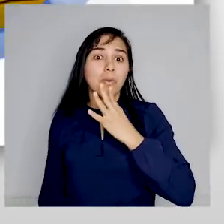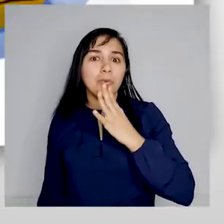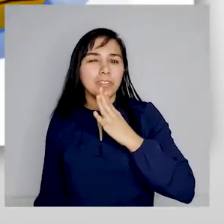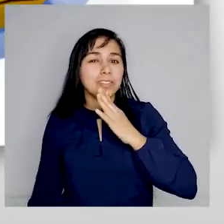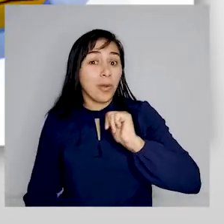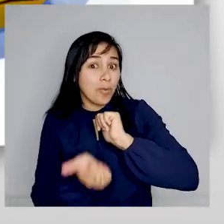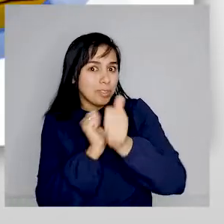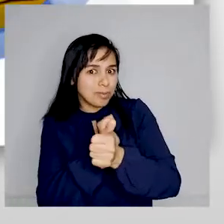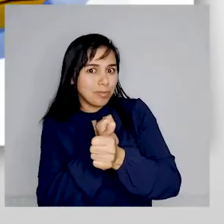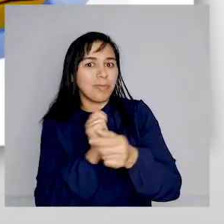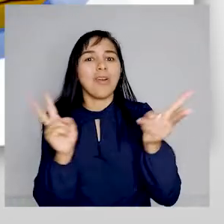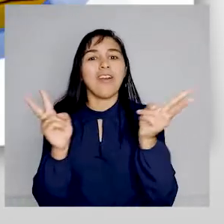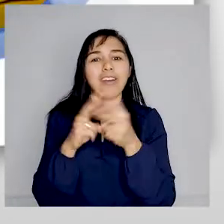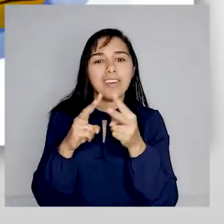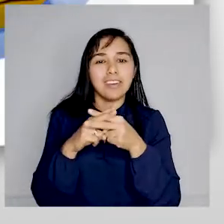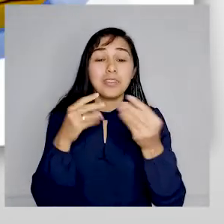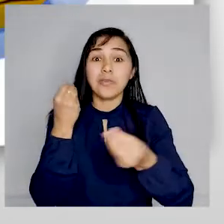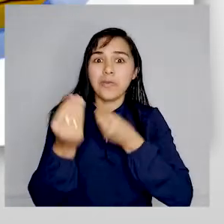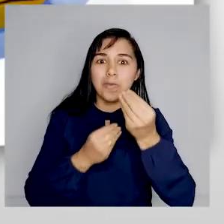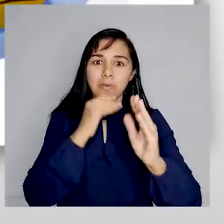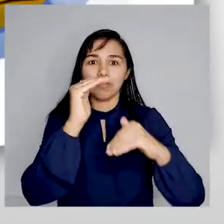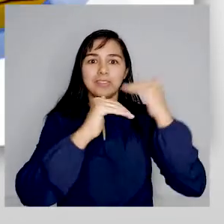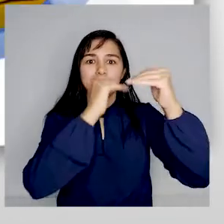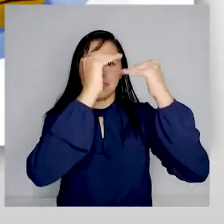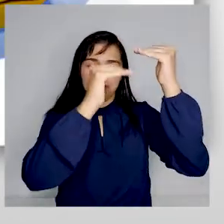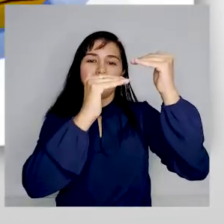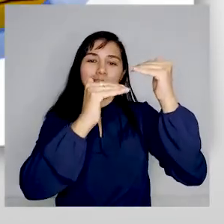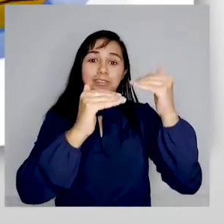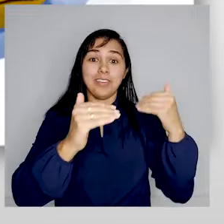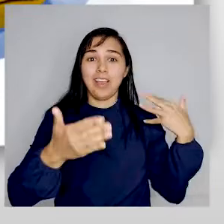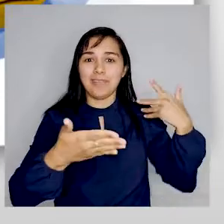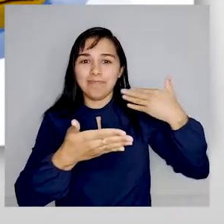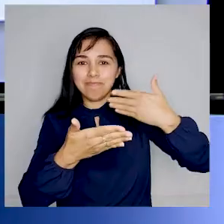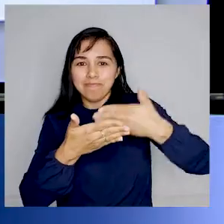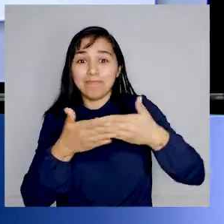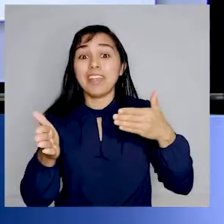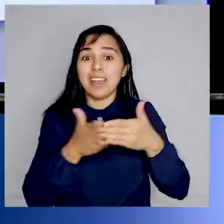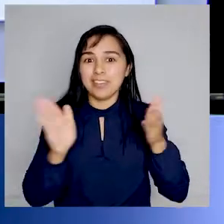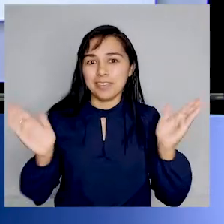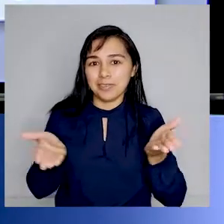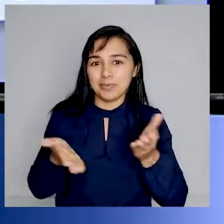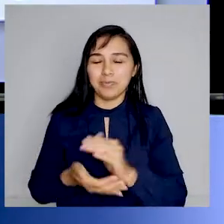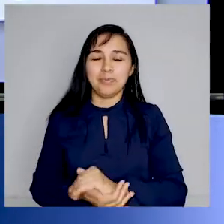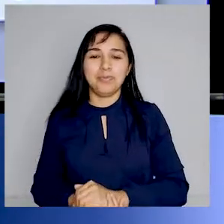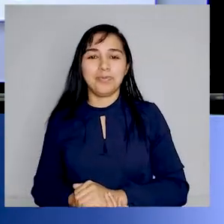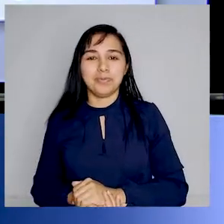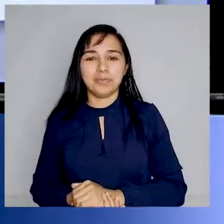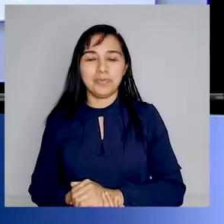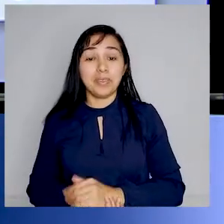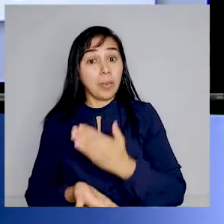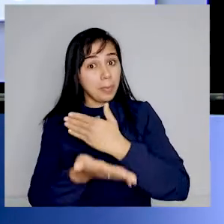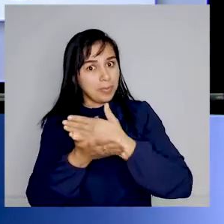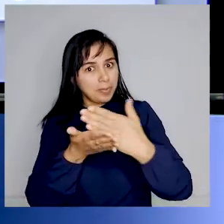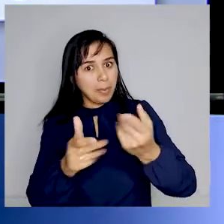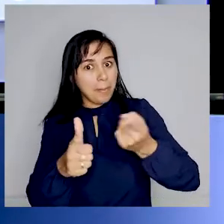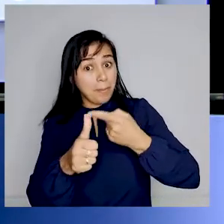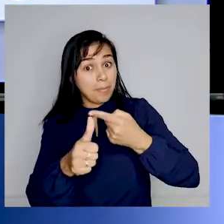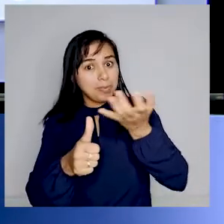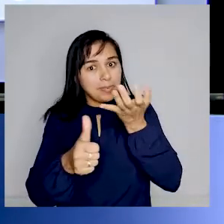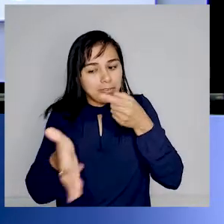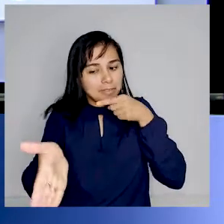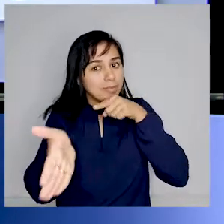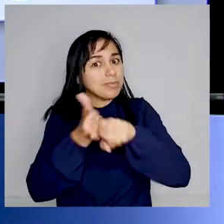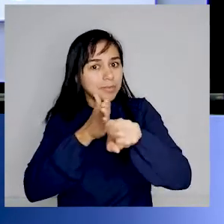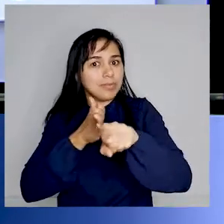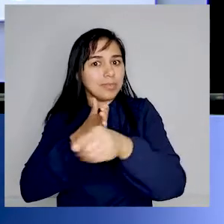conhecer um pouquinho sobre as lutas, como elas se desenvolveram até os dias atuais. E para nós iniciarmos, eu queria fazer um